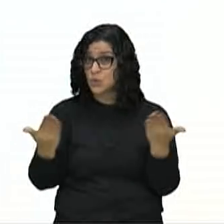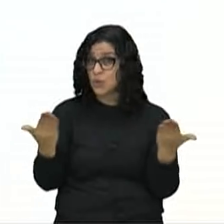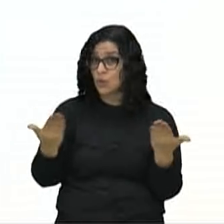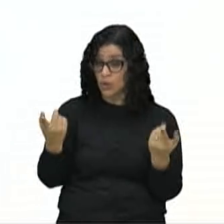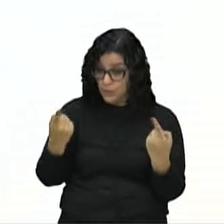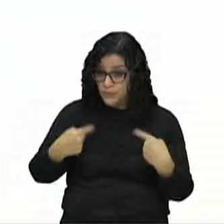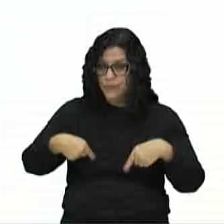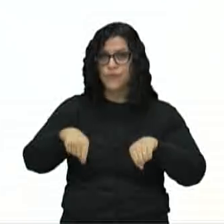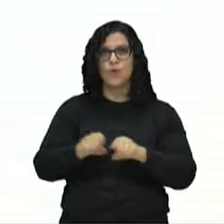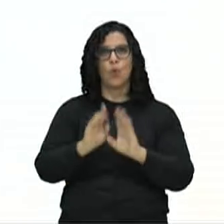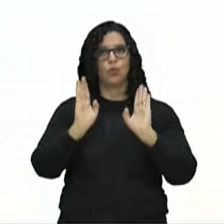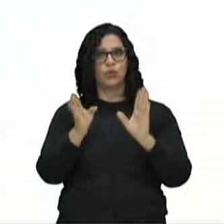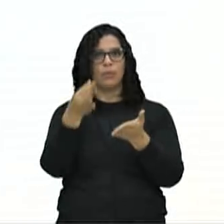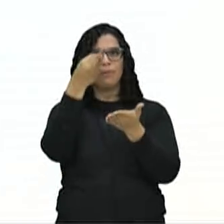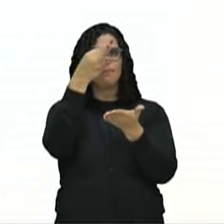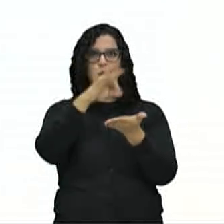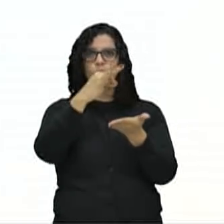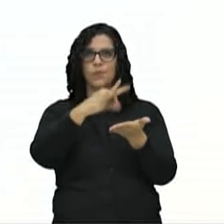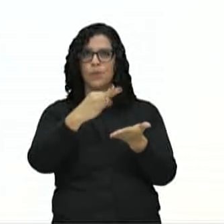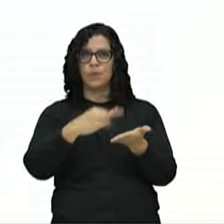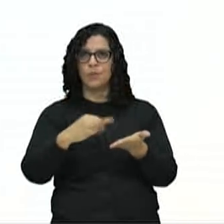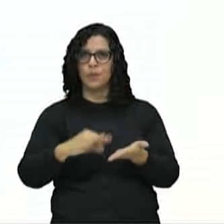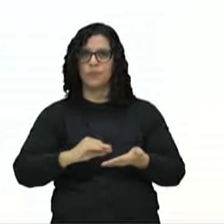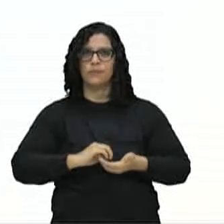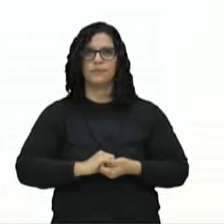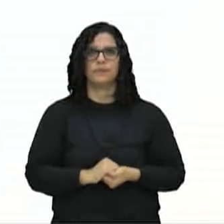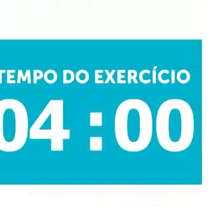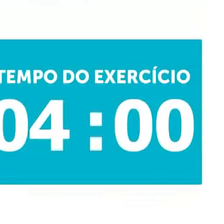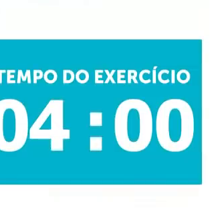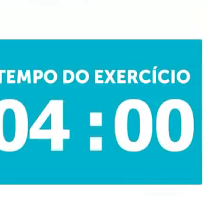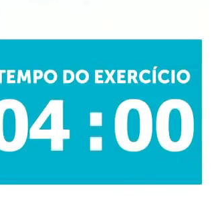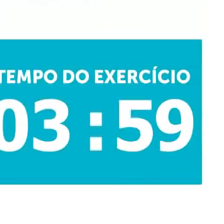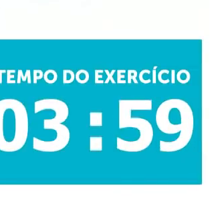e já voltamos para fazer a correção.